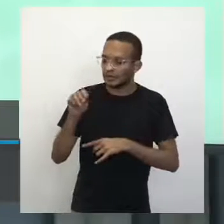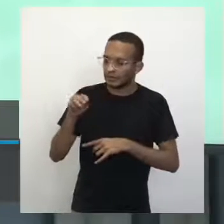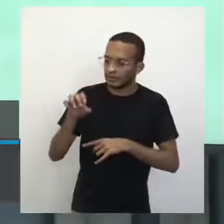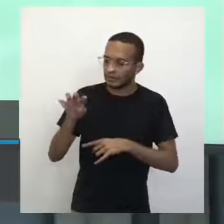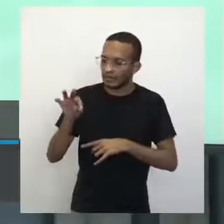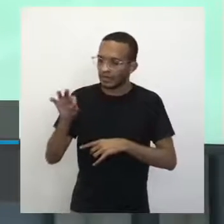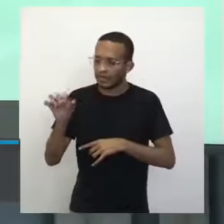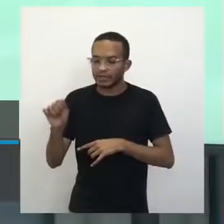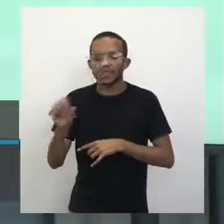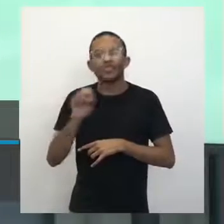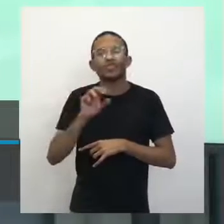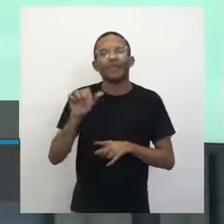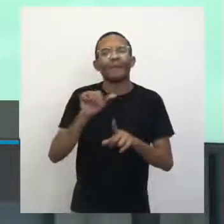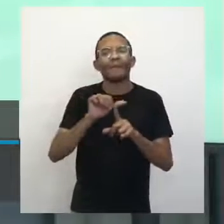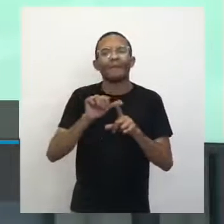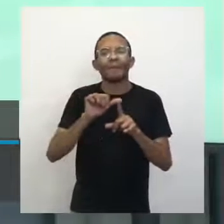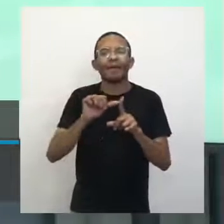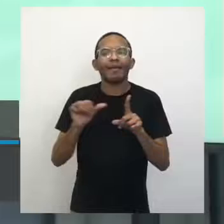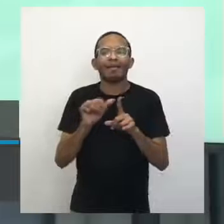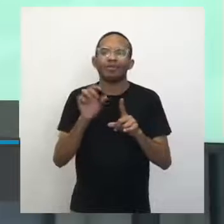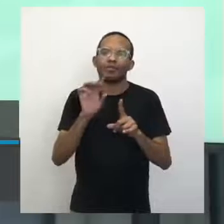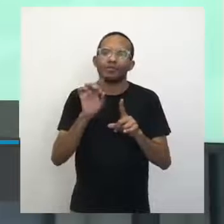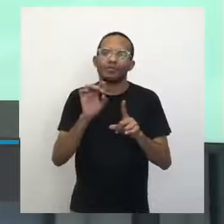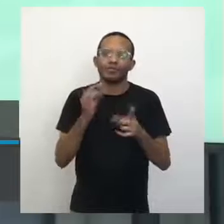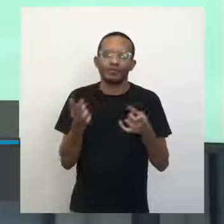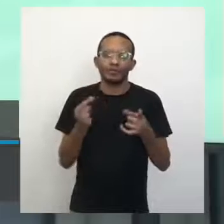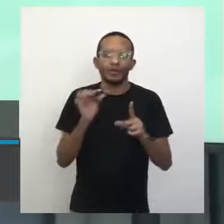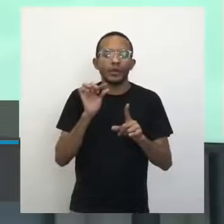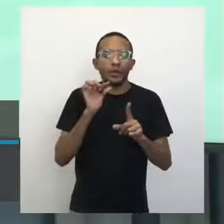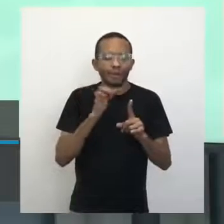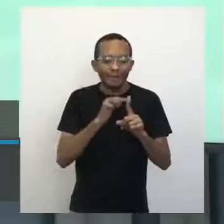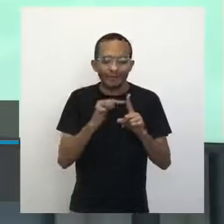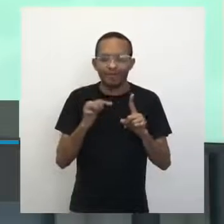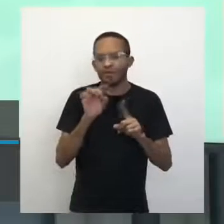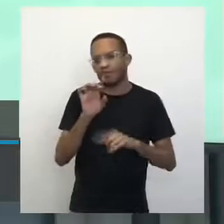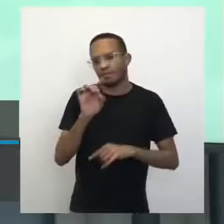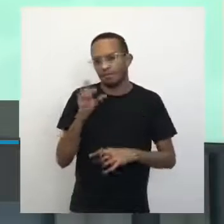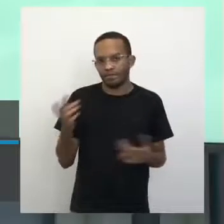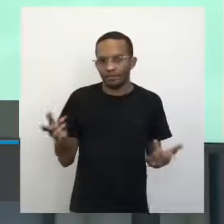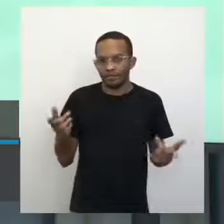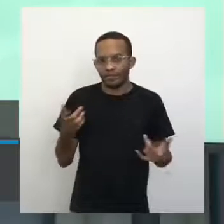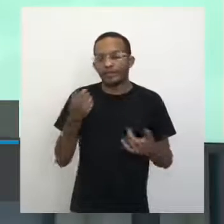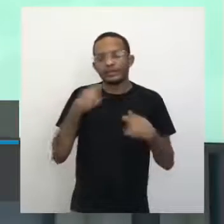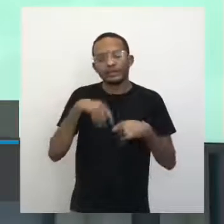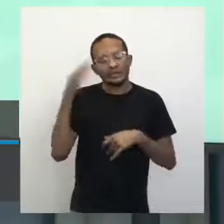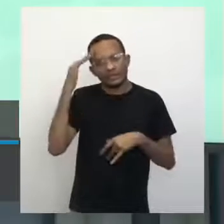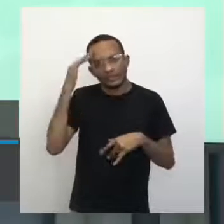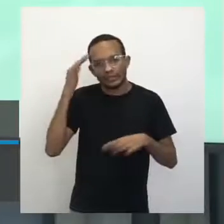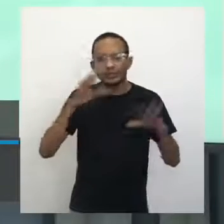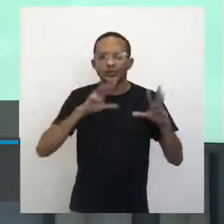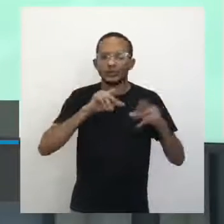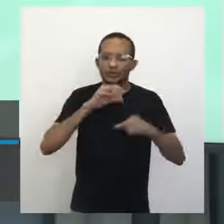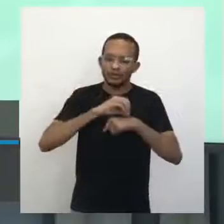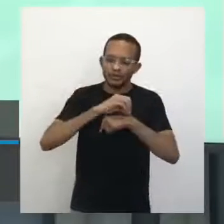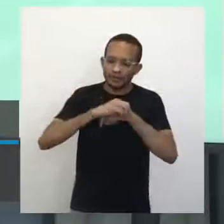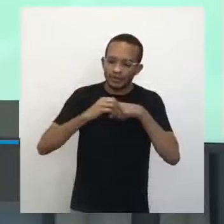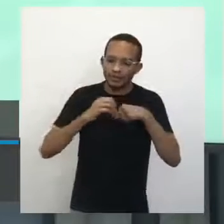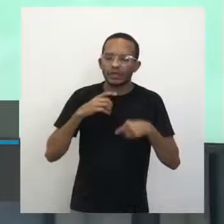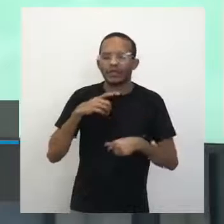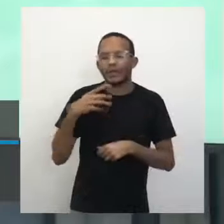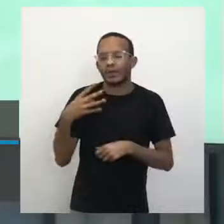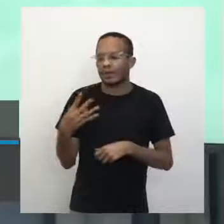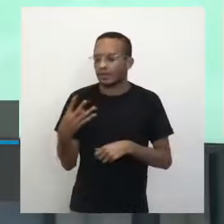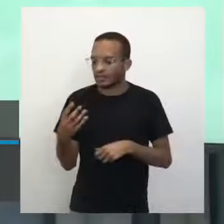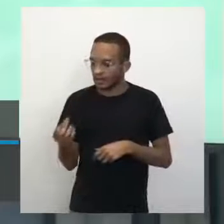tem a metade disso. Tá bom? Então essa é a primeira coisa que você tem que entender. Então todas as células do corpo têm